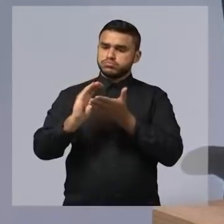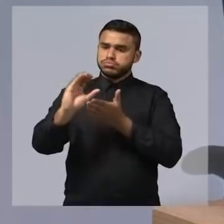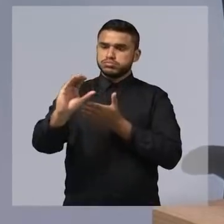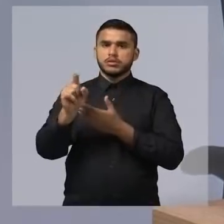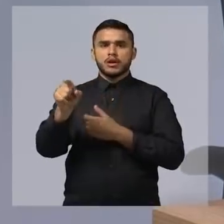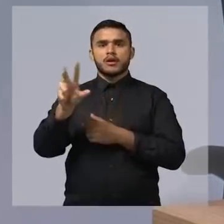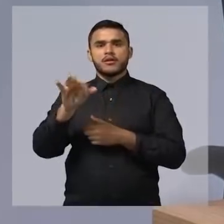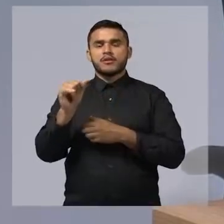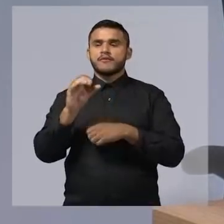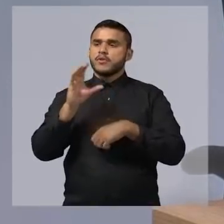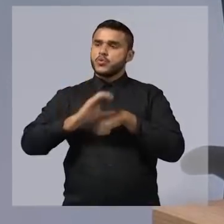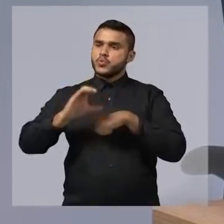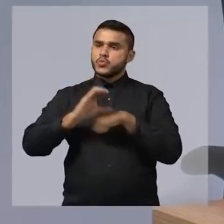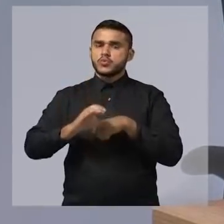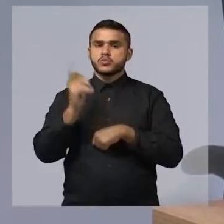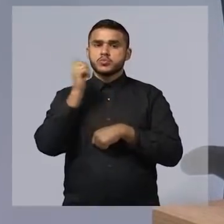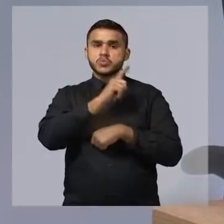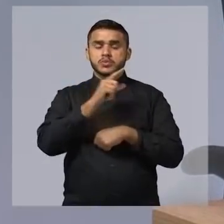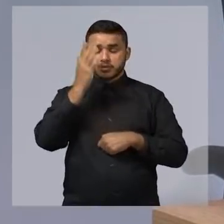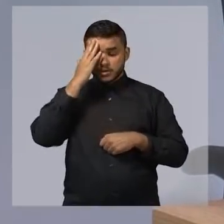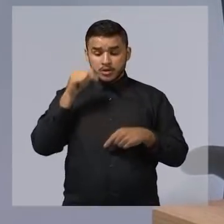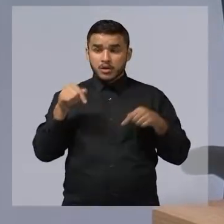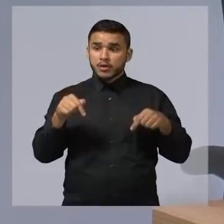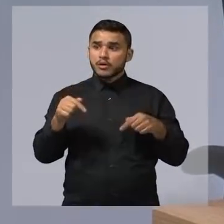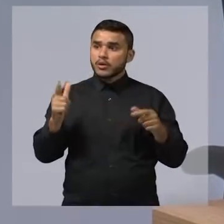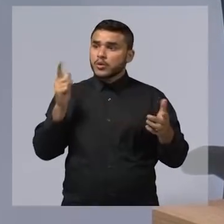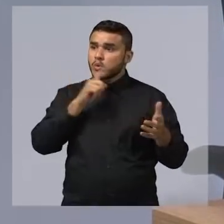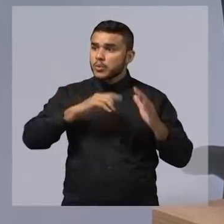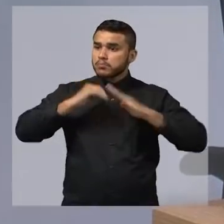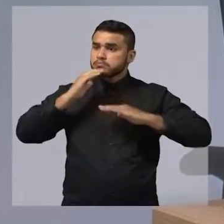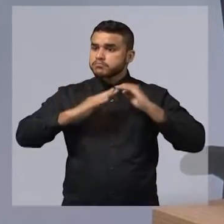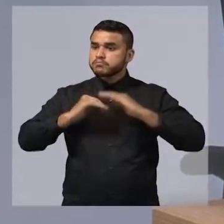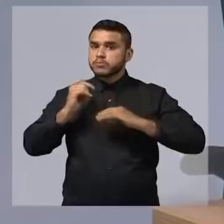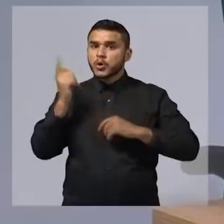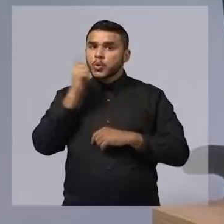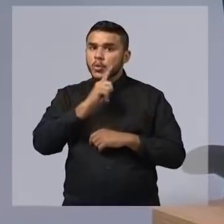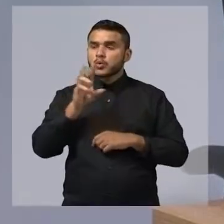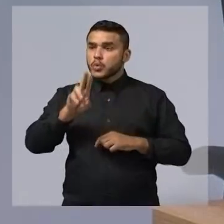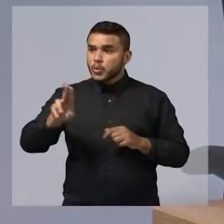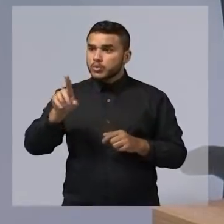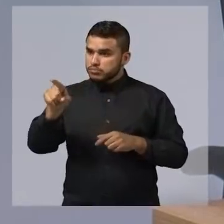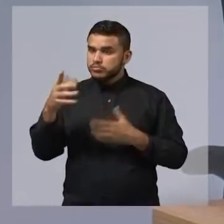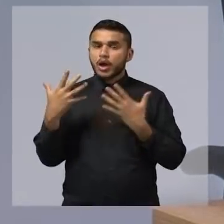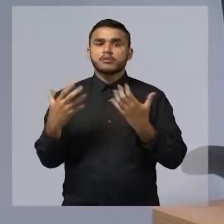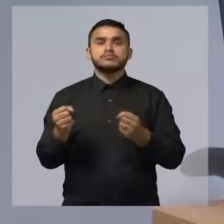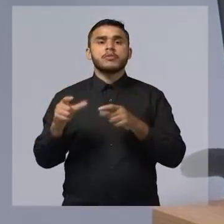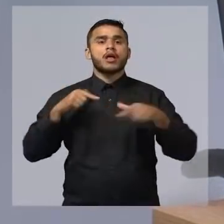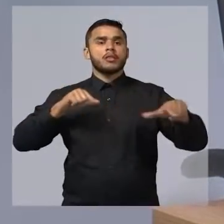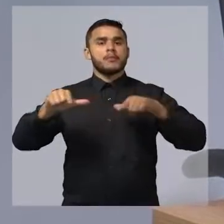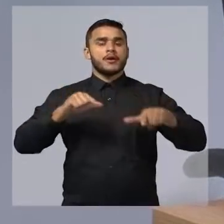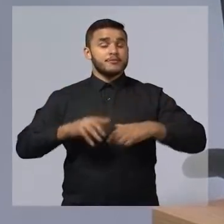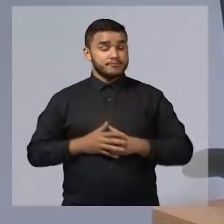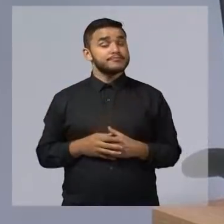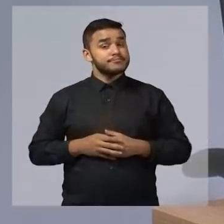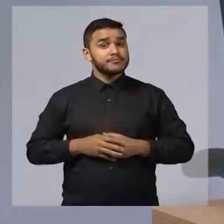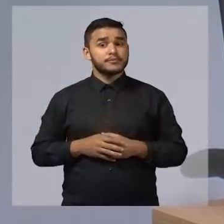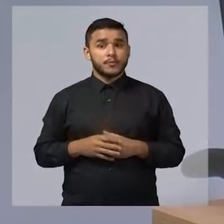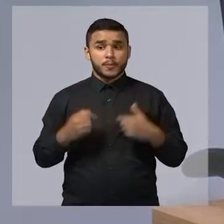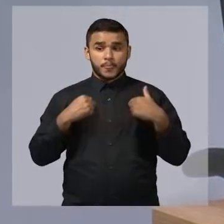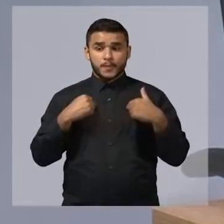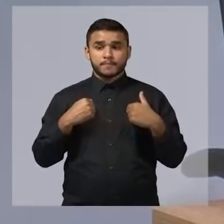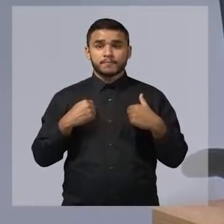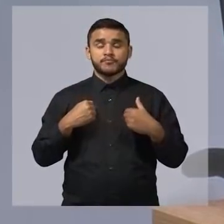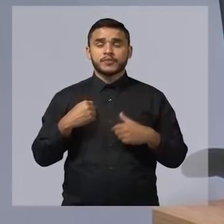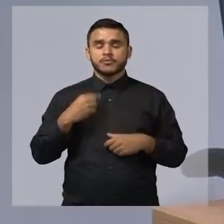sistema, se for bem utilizado aquela mão de obra. E o detalhe, aí eu gosto de trabalhar muito com matemática, não sou matemático não, mas eu gosto de trabalhar